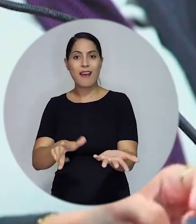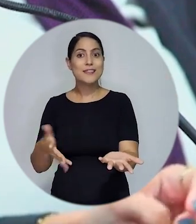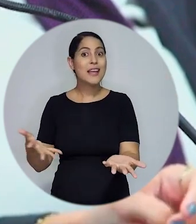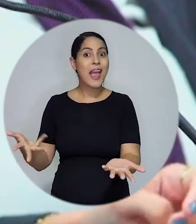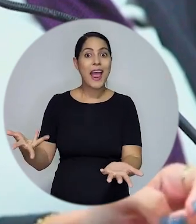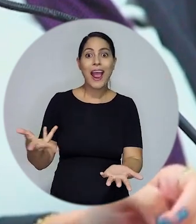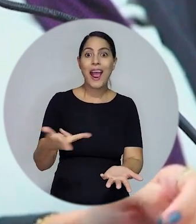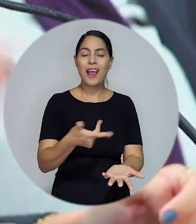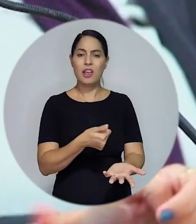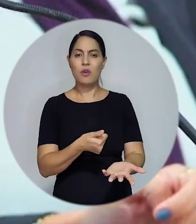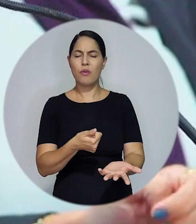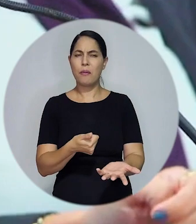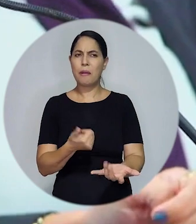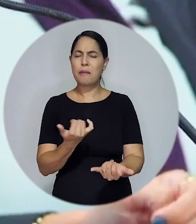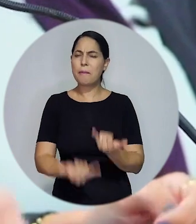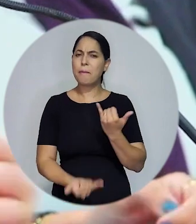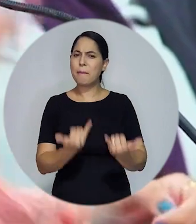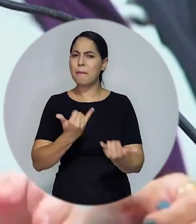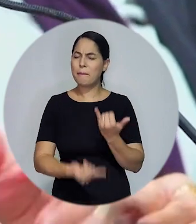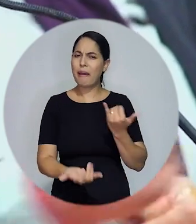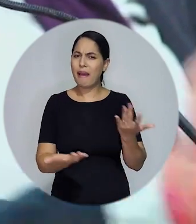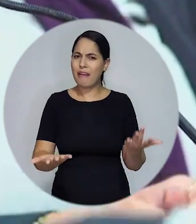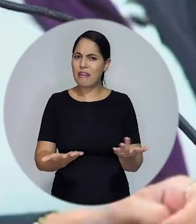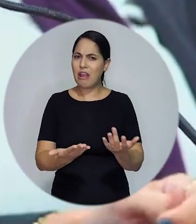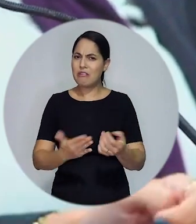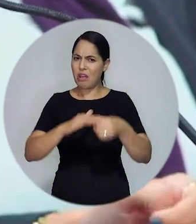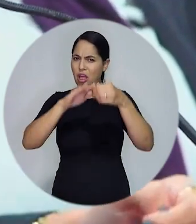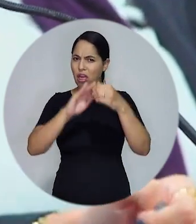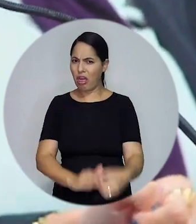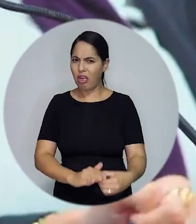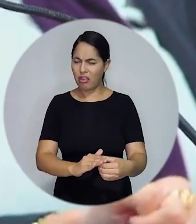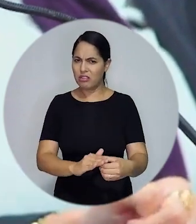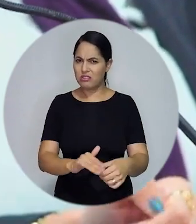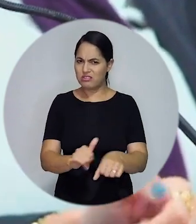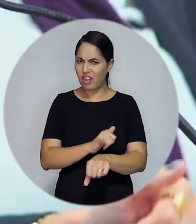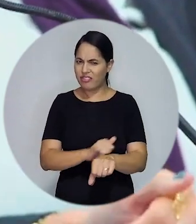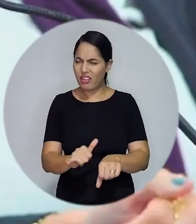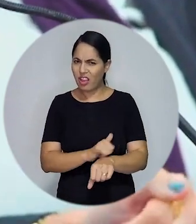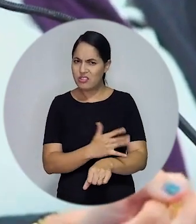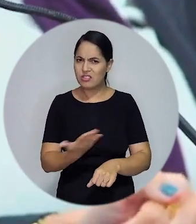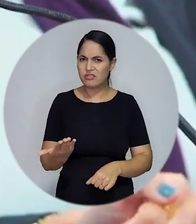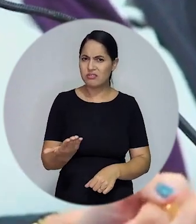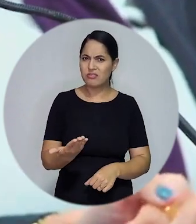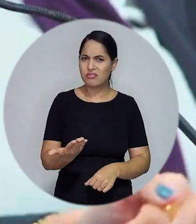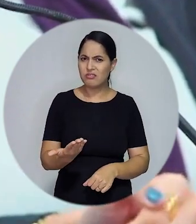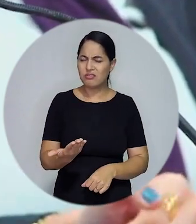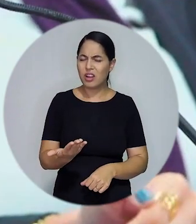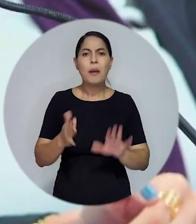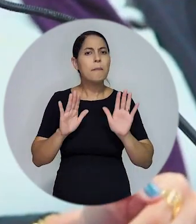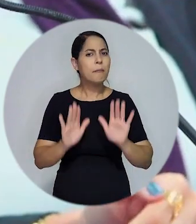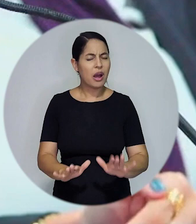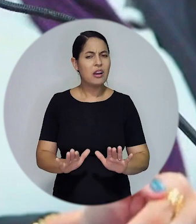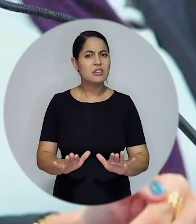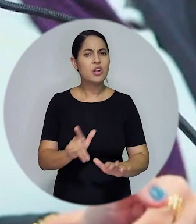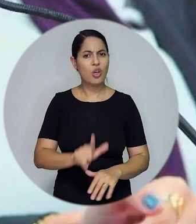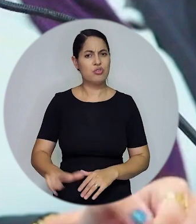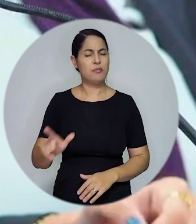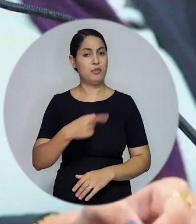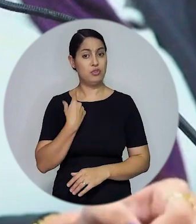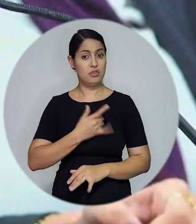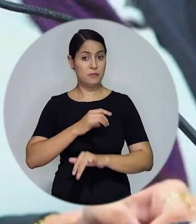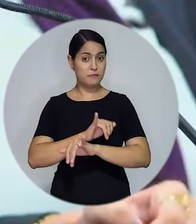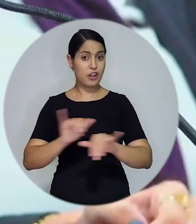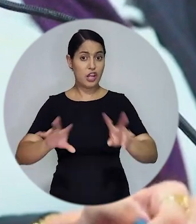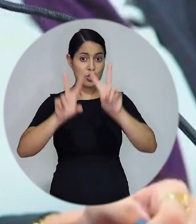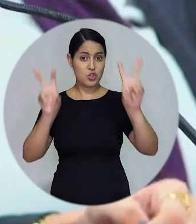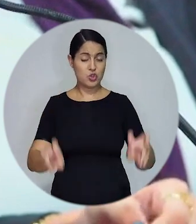né? E isso é uma forma de se coibir. Obviamente a gente vai falar necessariamente também em repressão quando necessário,